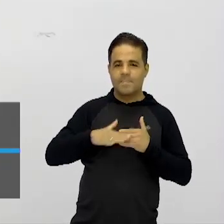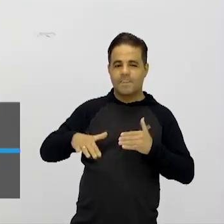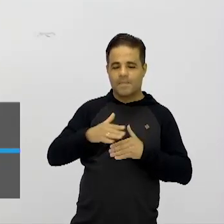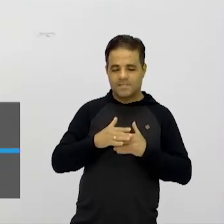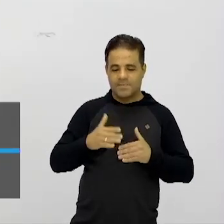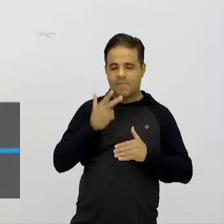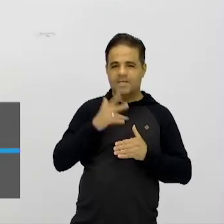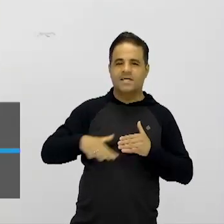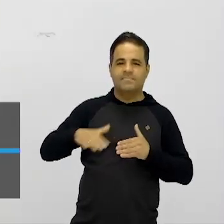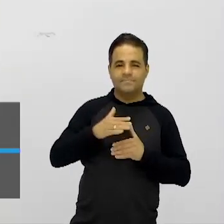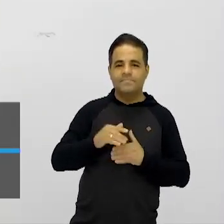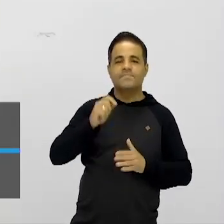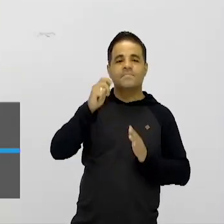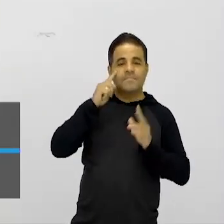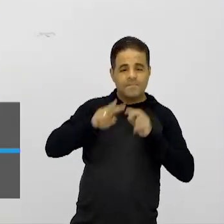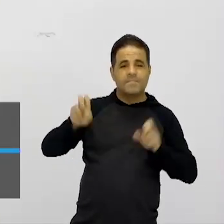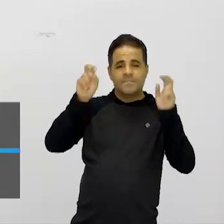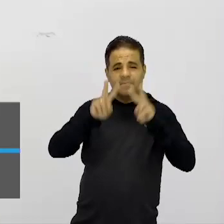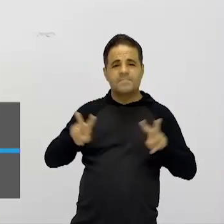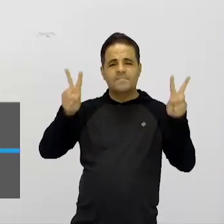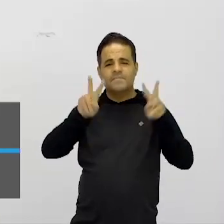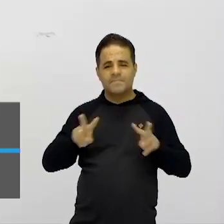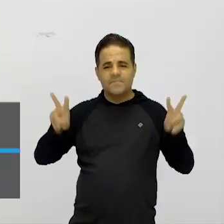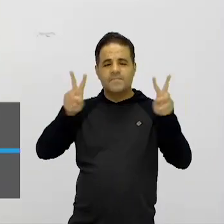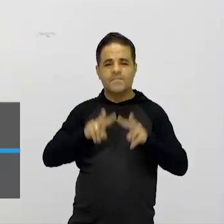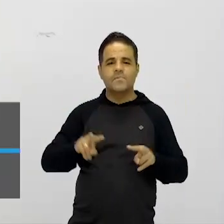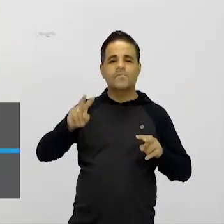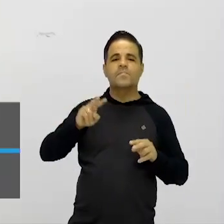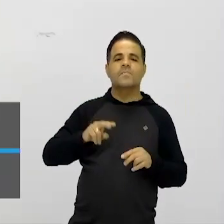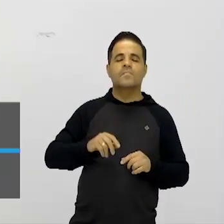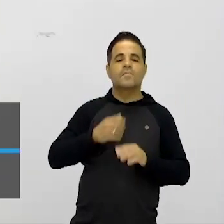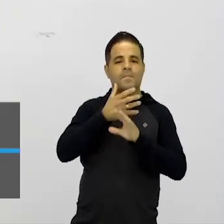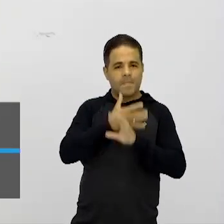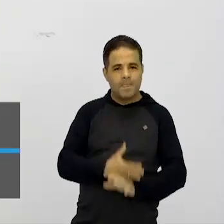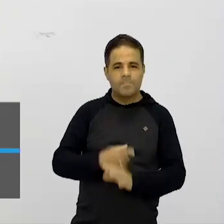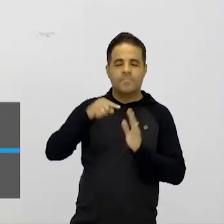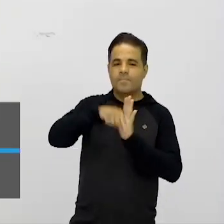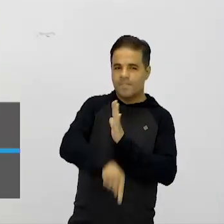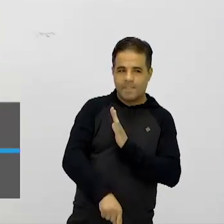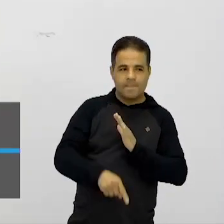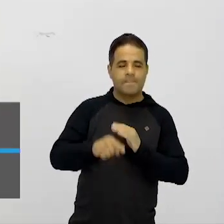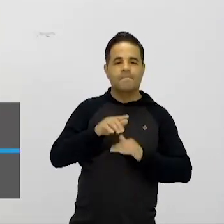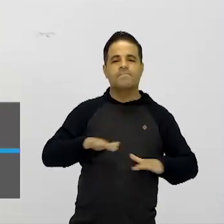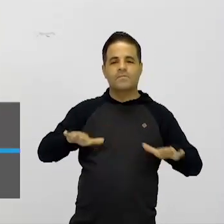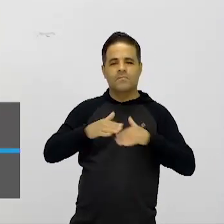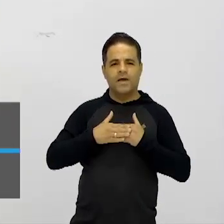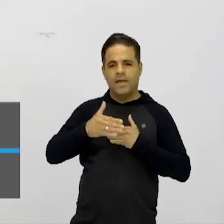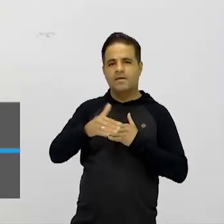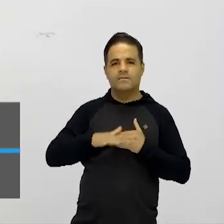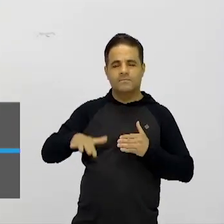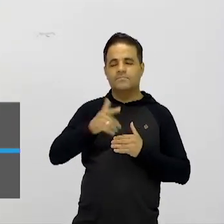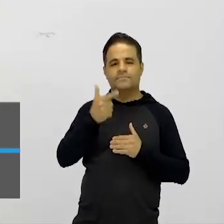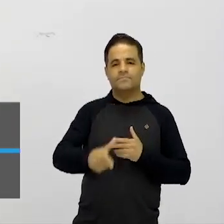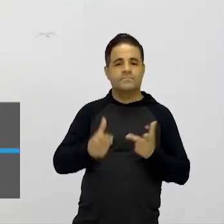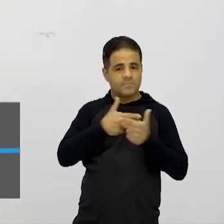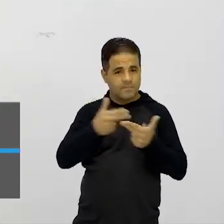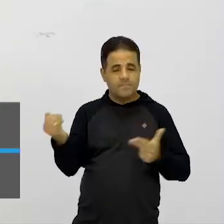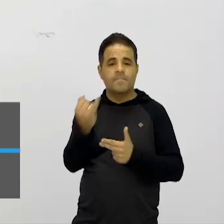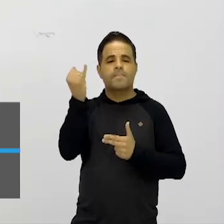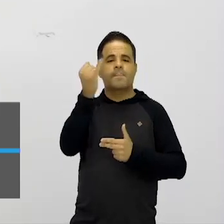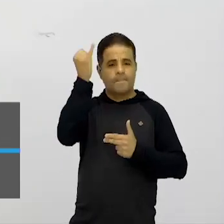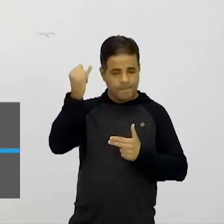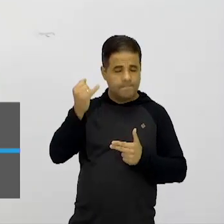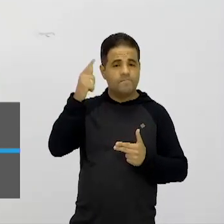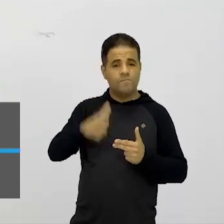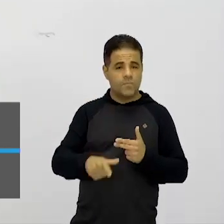Minha Escola que o aluno vai visualizar os aprofundamentos curriculares disponíveis. Uma outra coisa muito importante